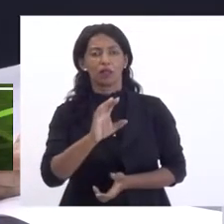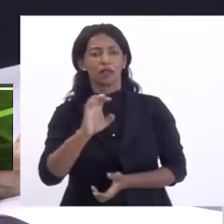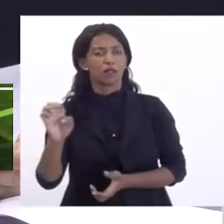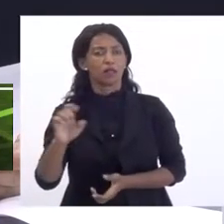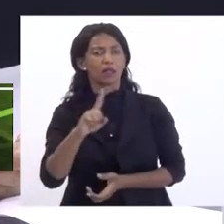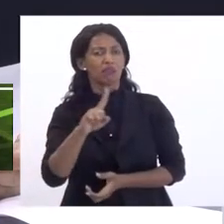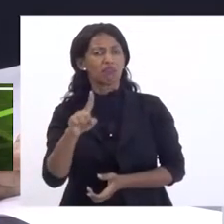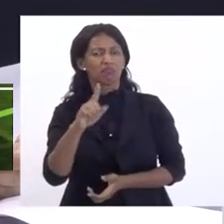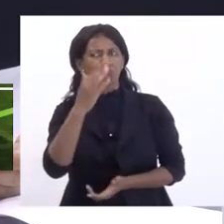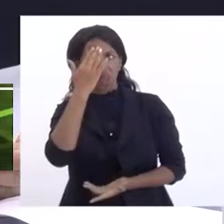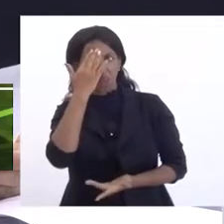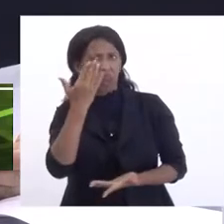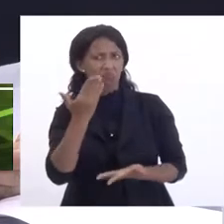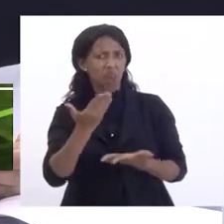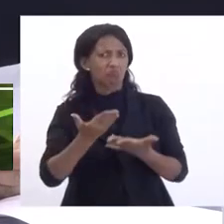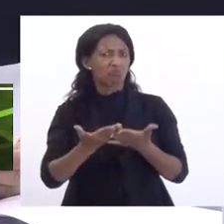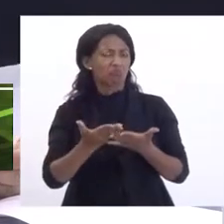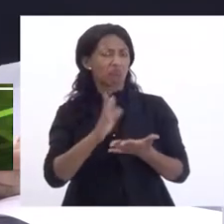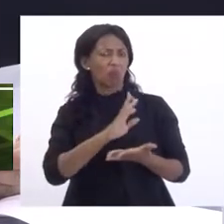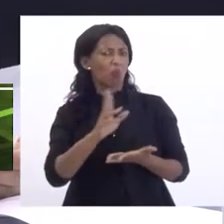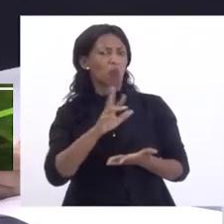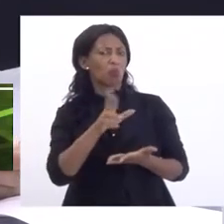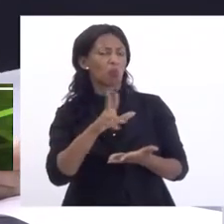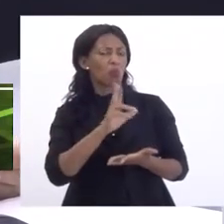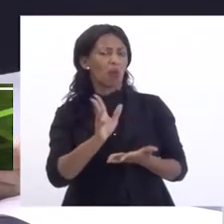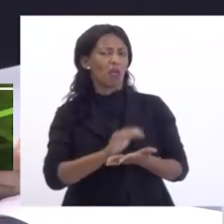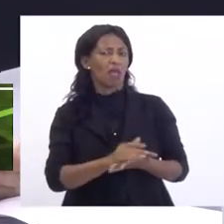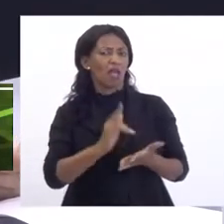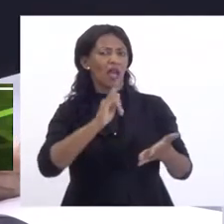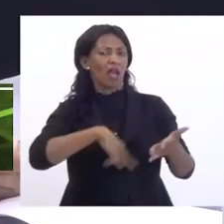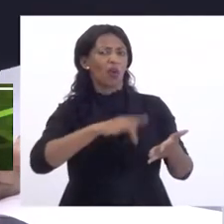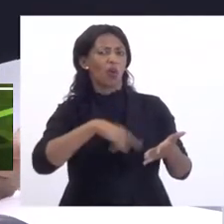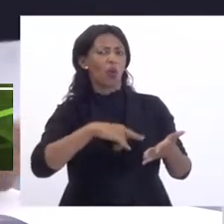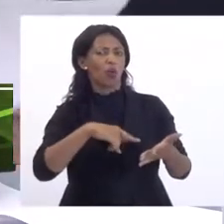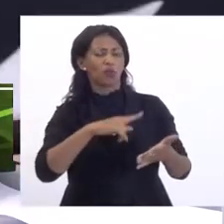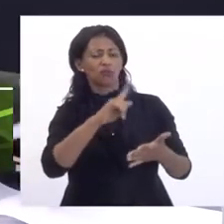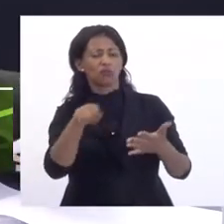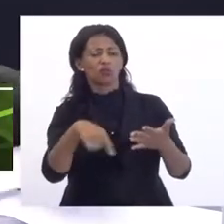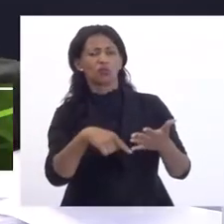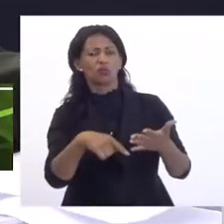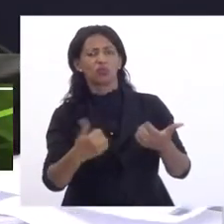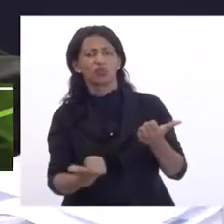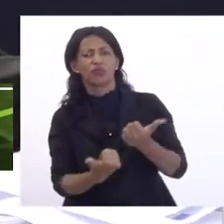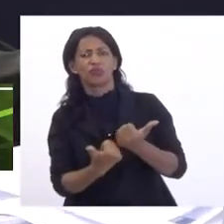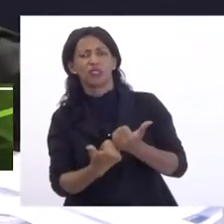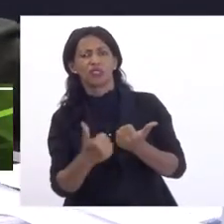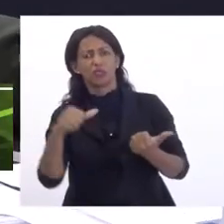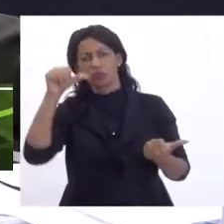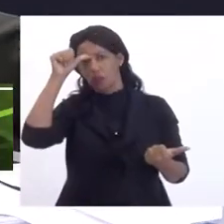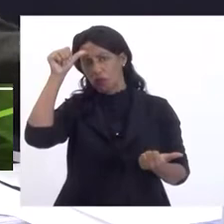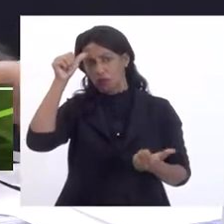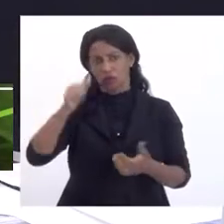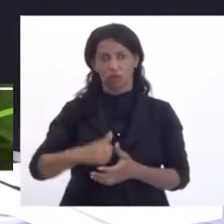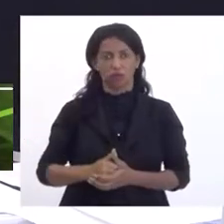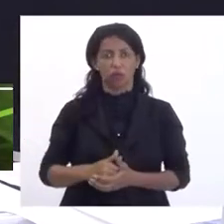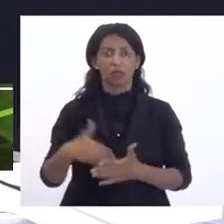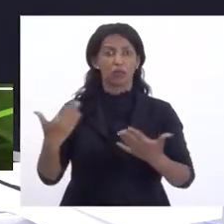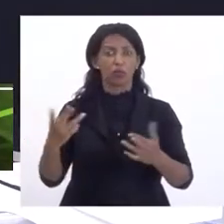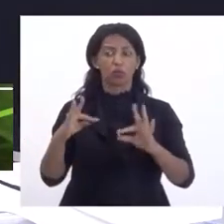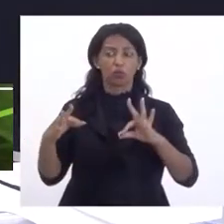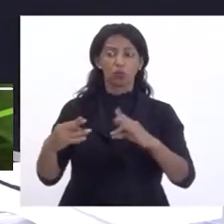considera que isso contamine a conta do seguinte. Então, todas as razões nos